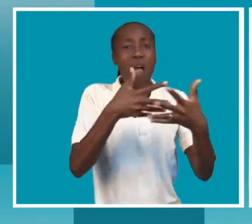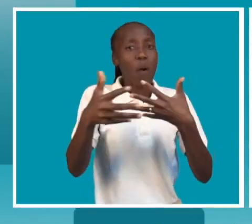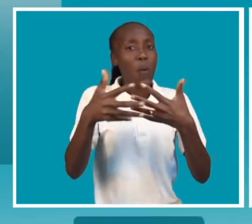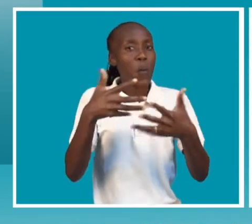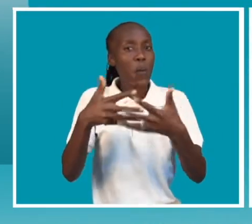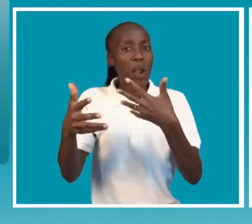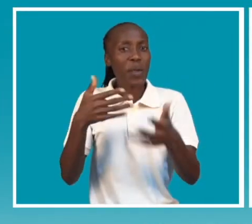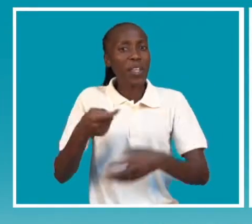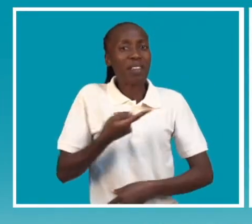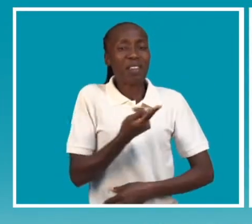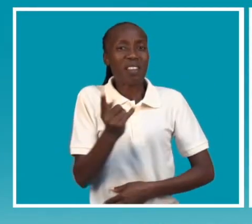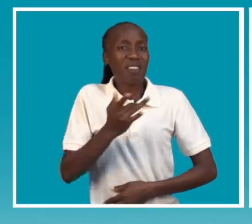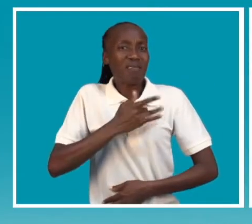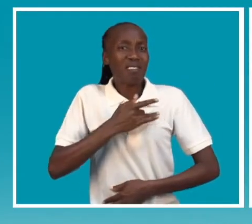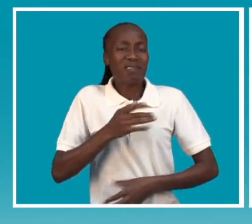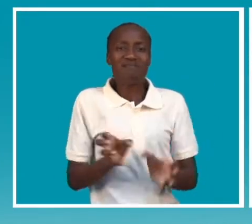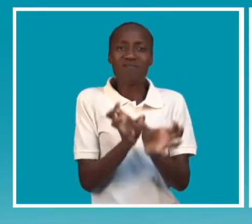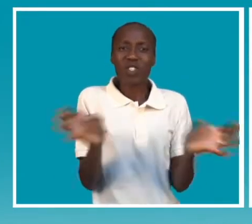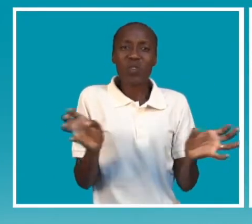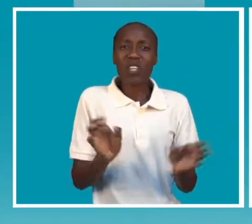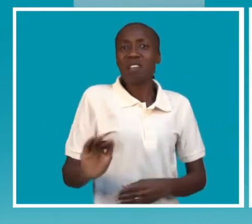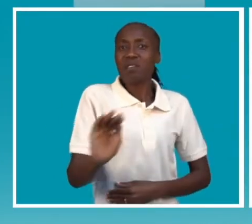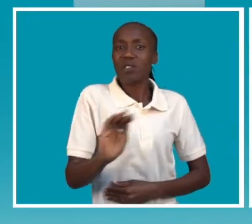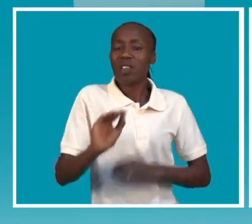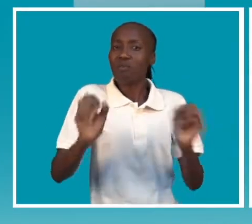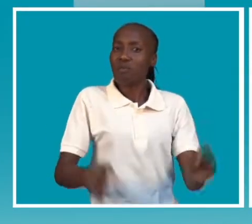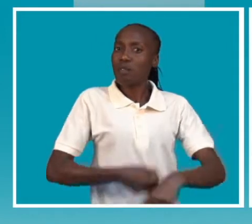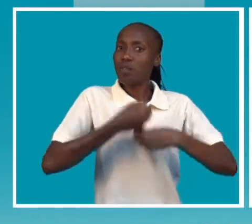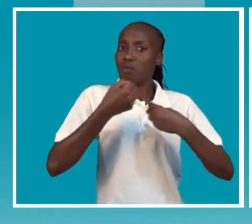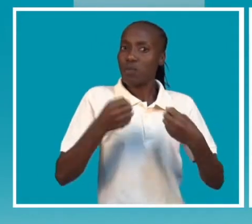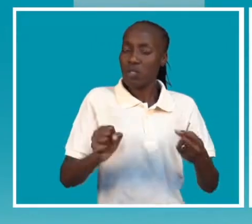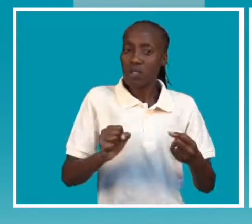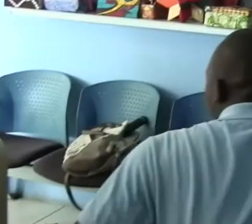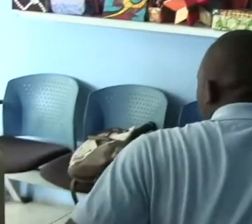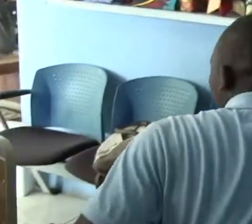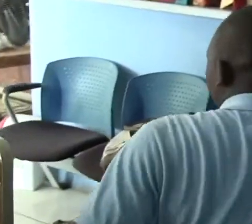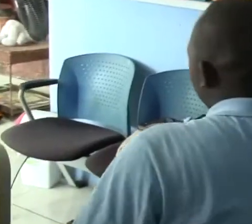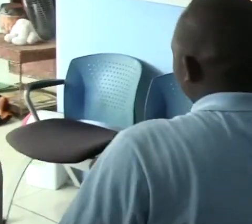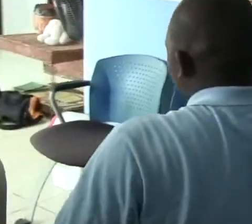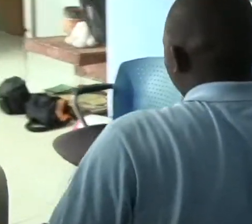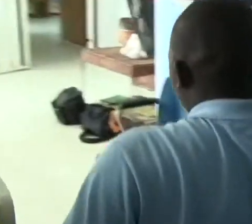excluídos na sociedade. Agora vamos... Muito obrigado, irmã Fátima.